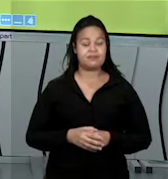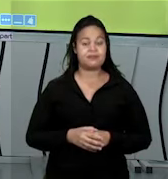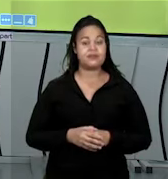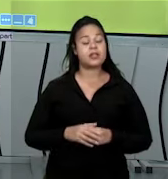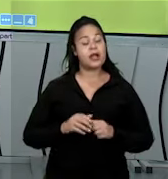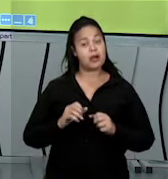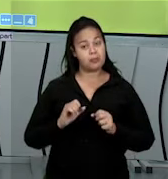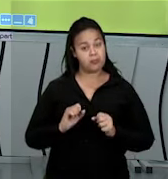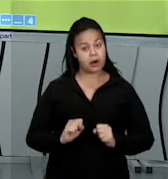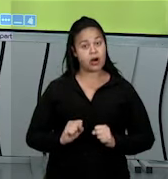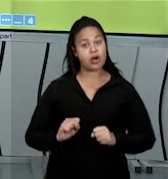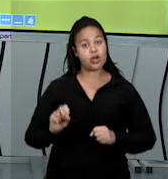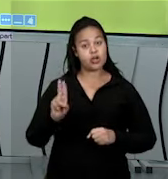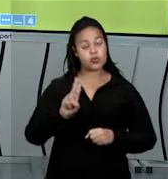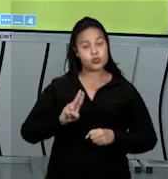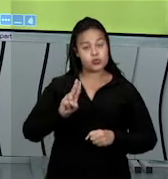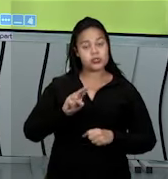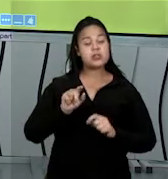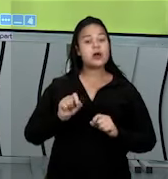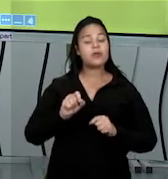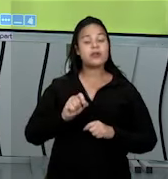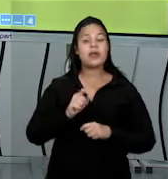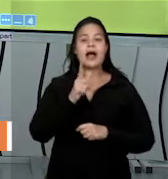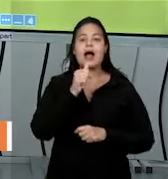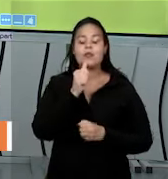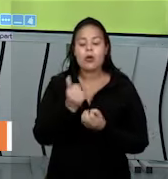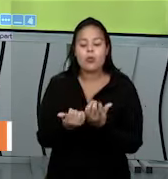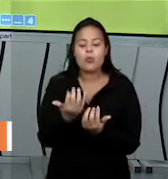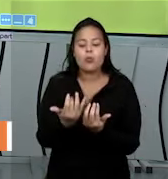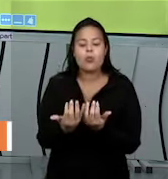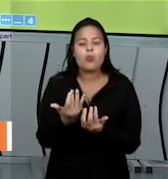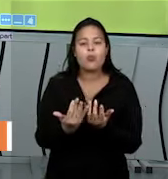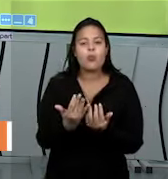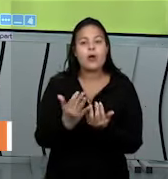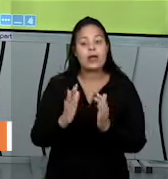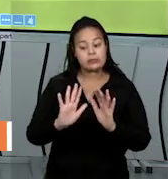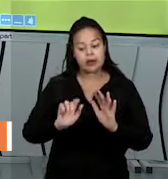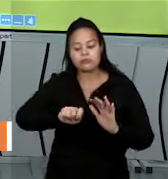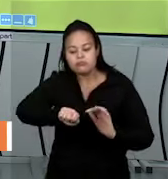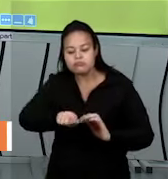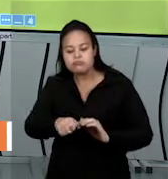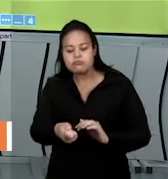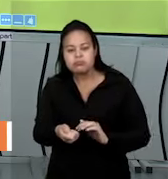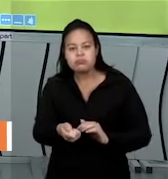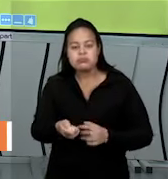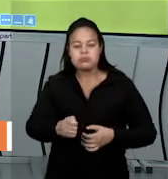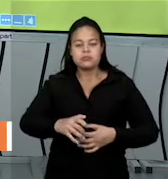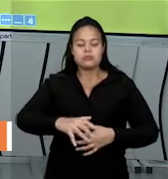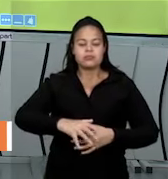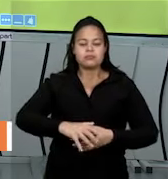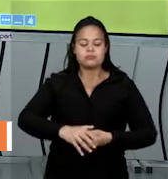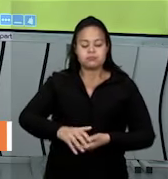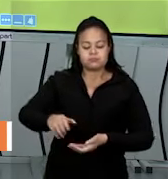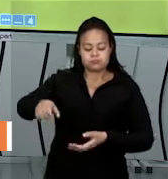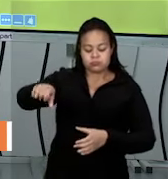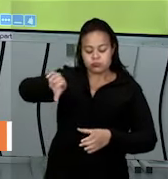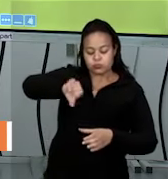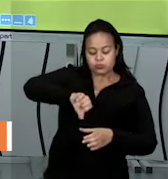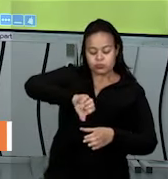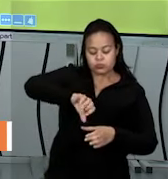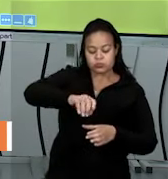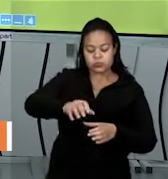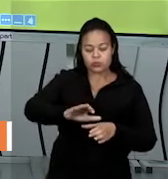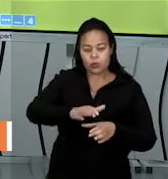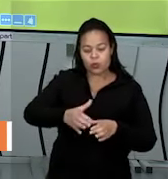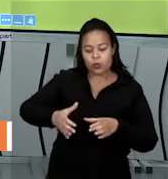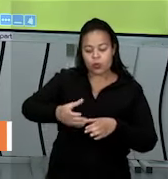infusão, né, com água quente, e essa água quente ela causa um relaxamento na sua musculatura,